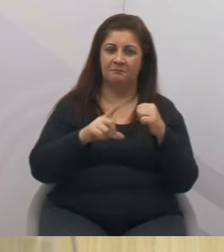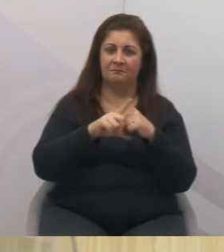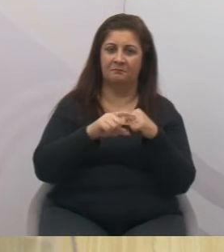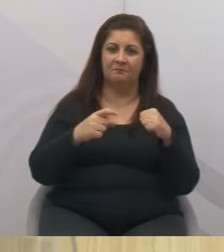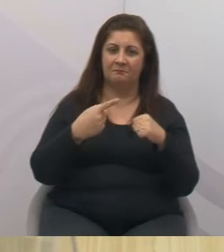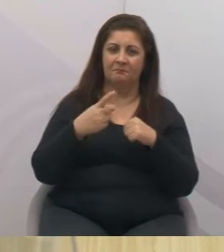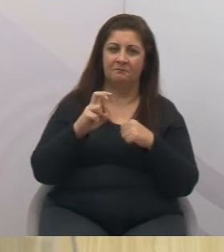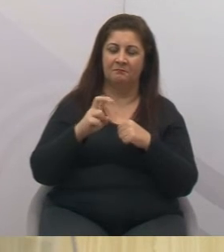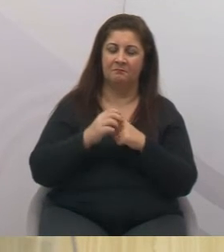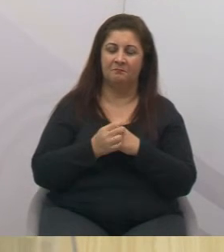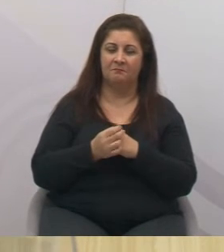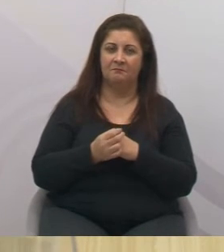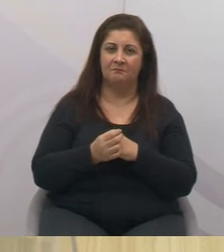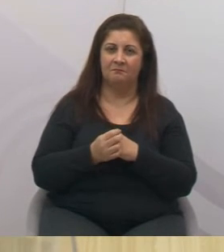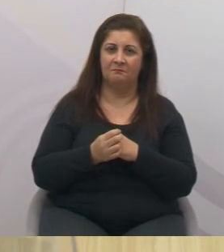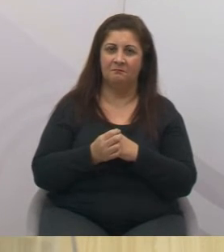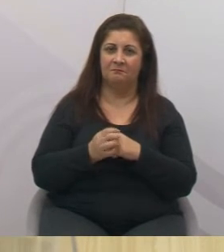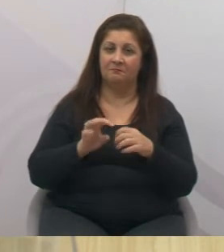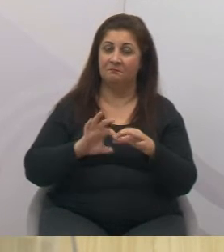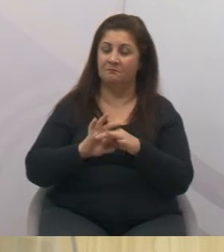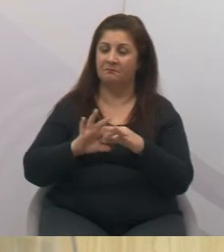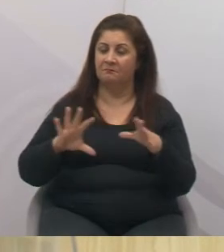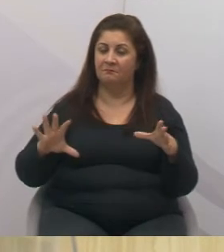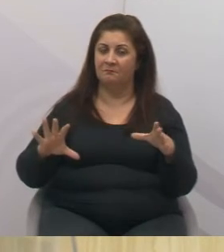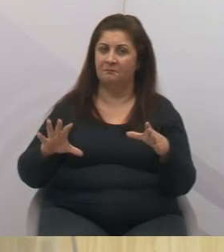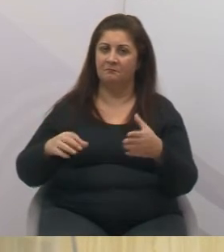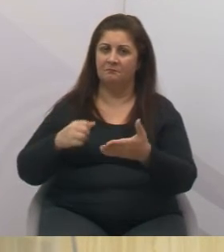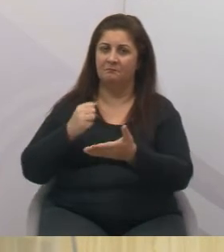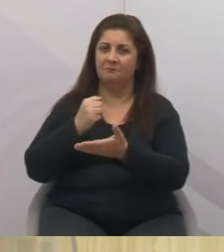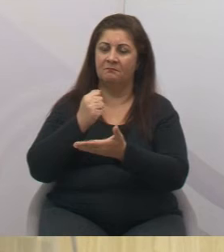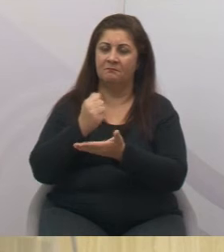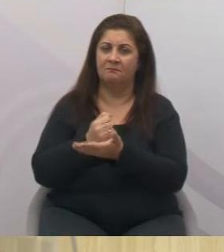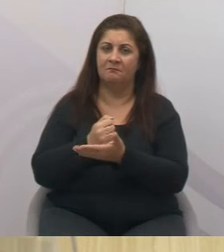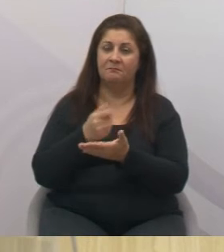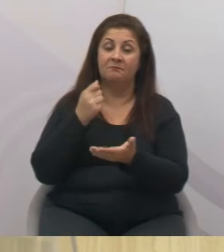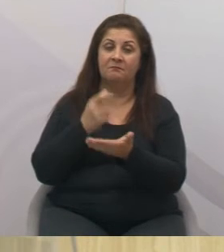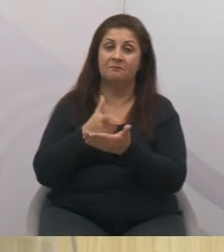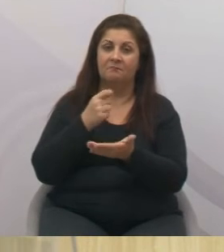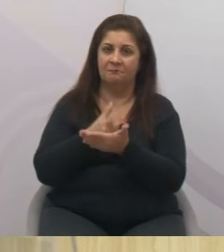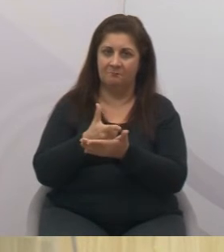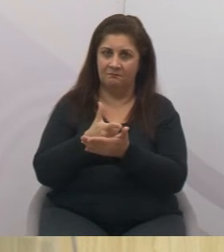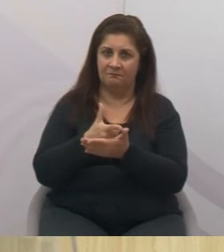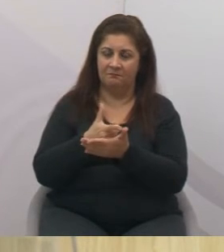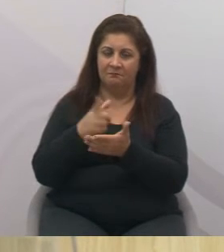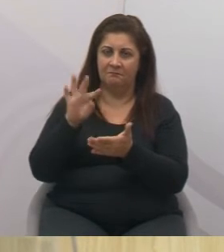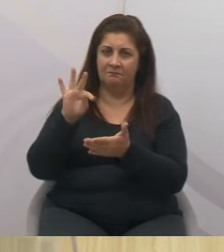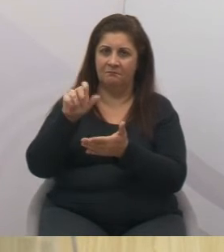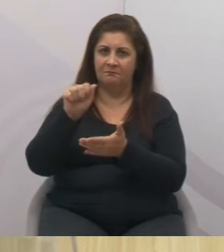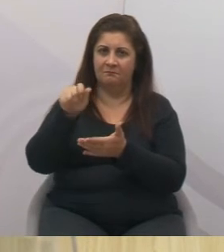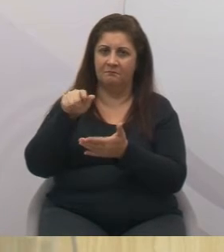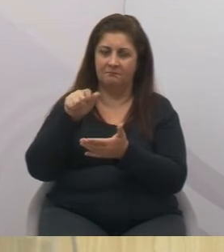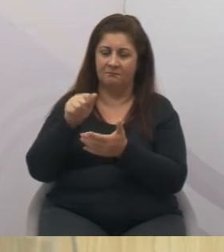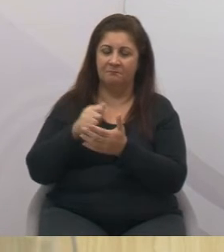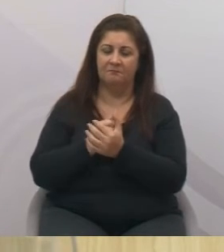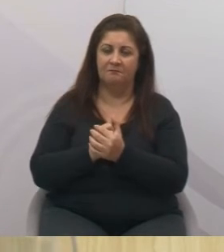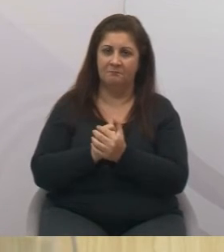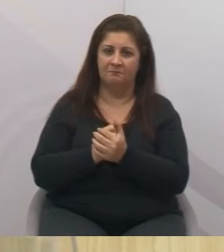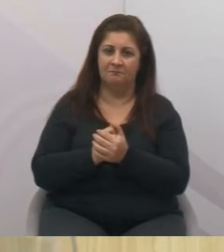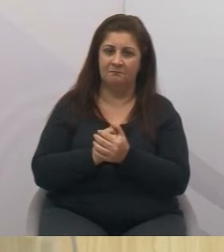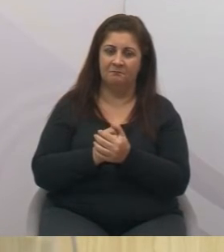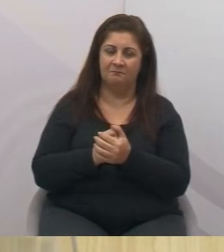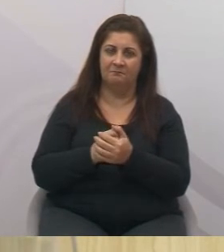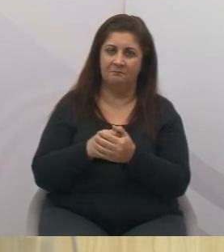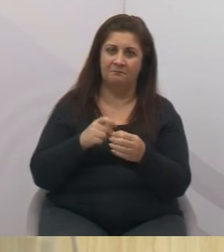15º. Ficam isentos de cobrança das taxas a que se refere este capítulo no âmbito